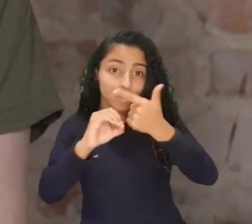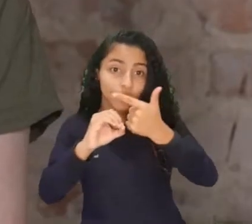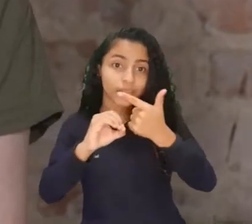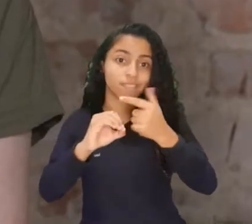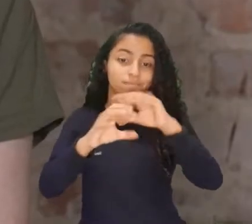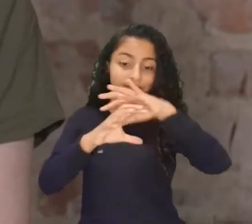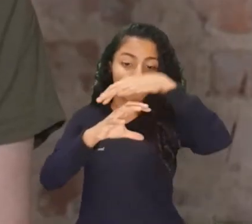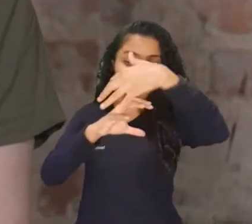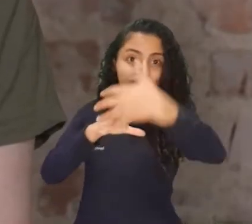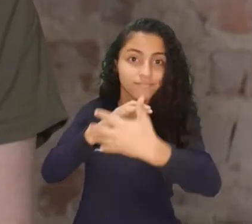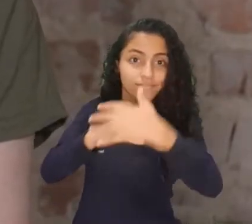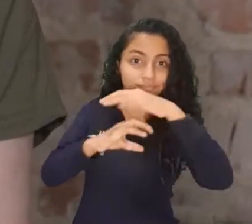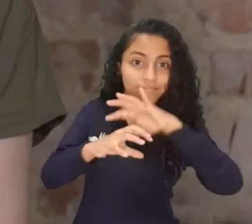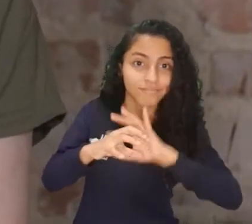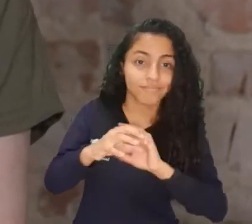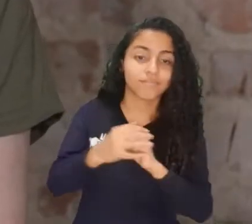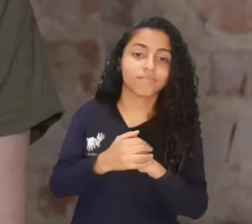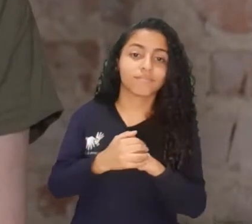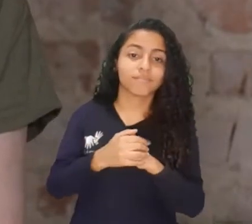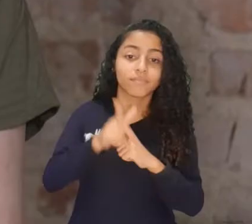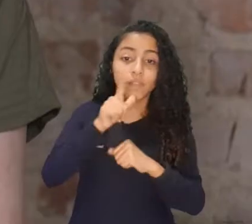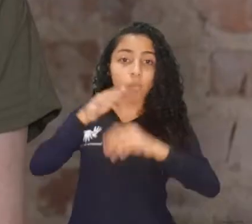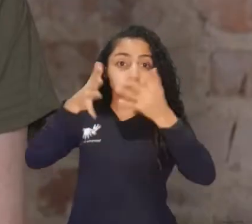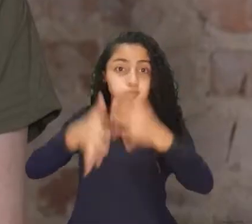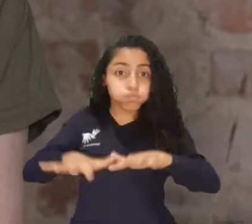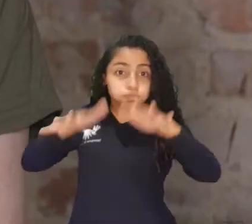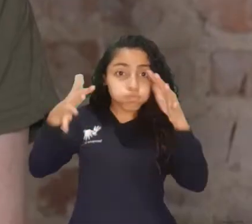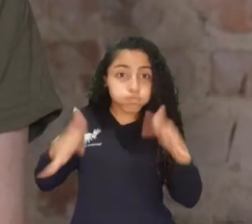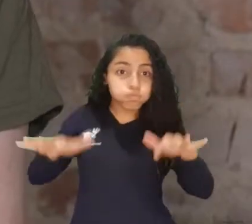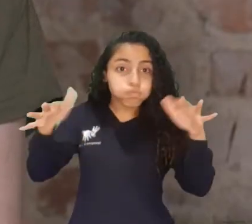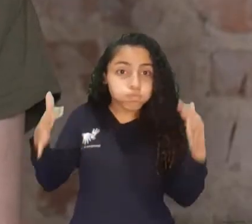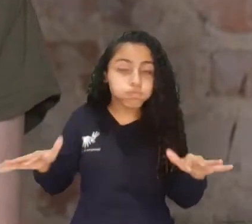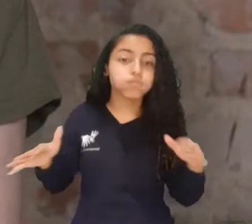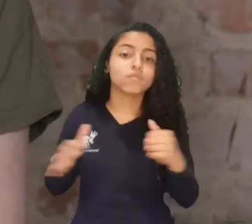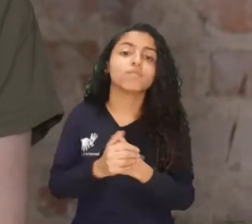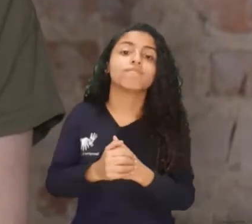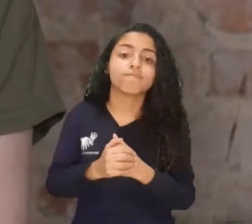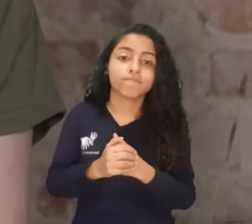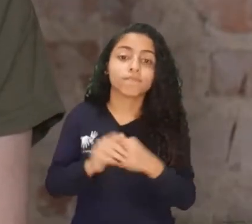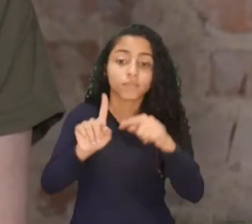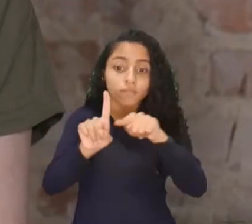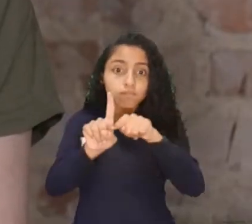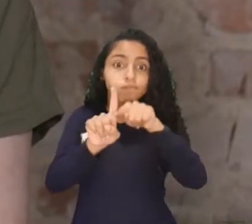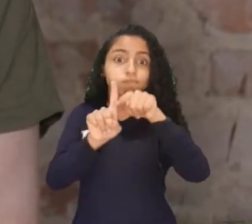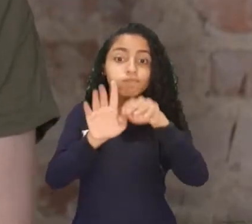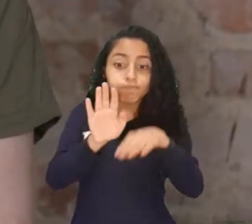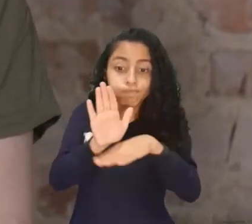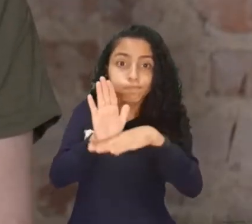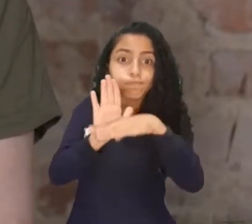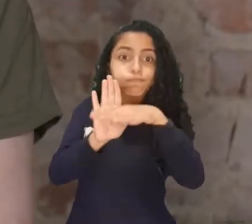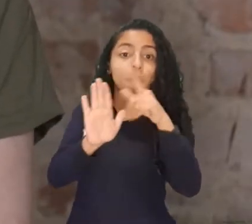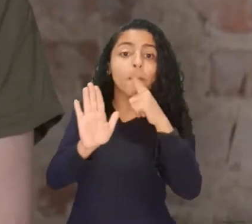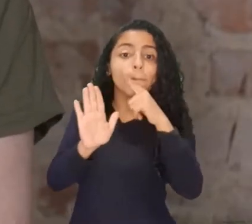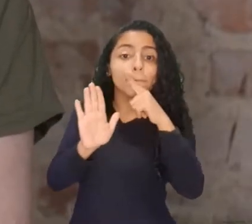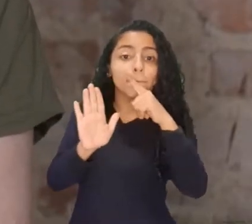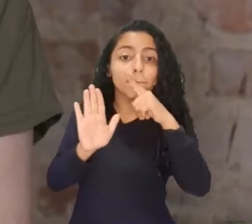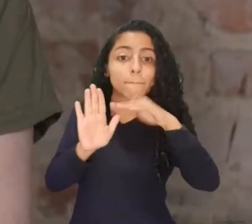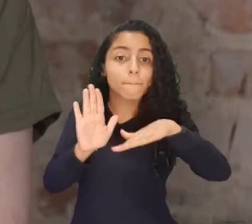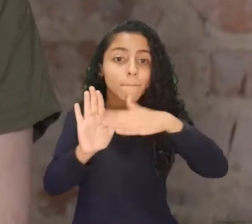na acidificação dos oceanos, na elevação do nível do mar, na mudança das